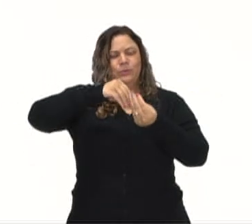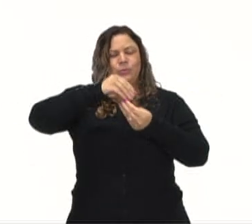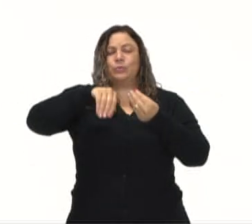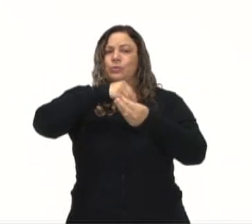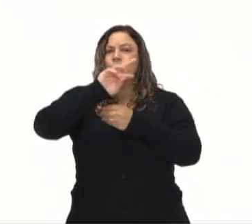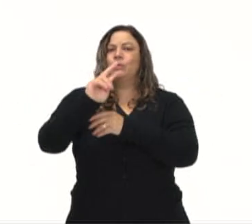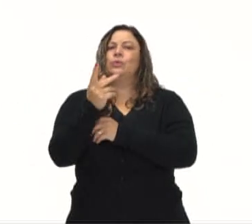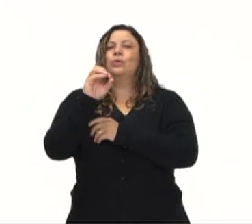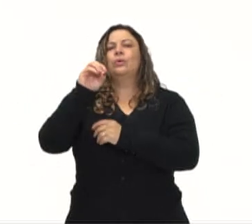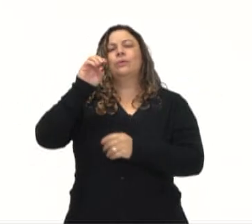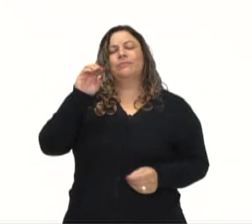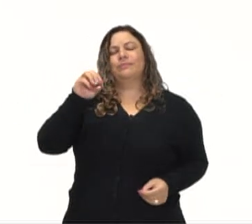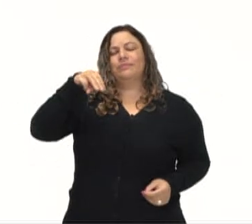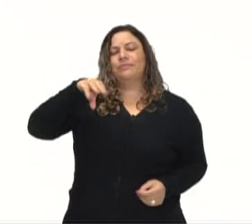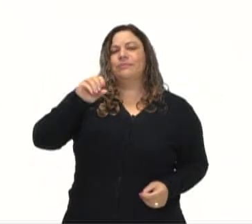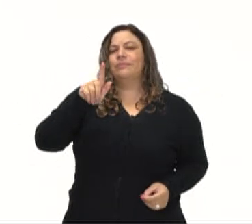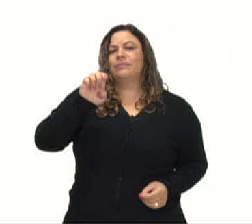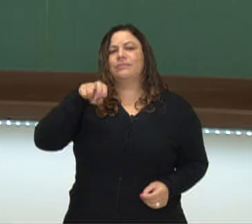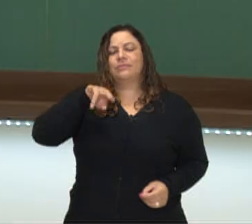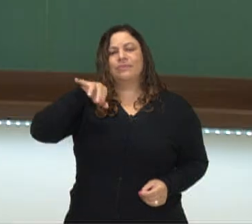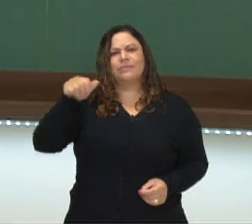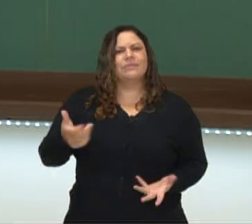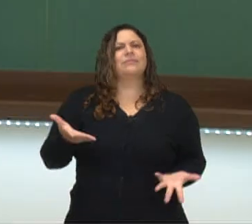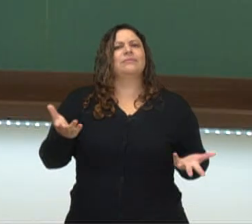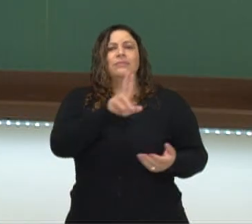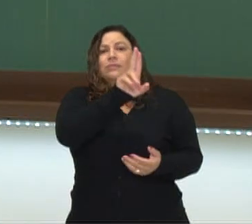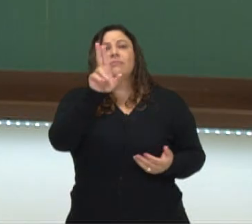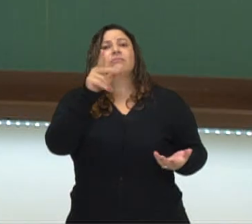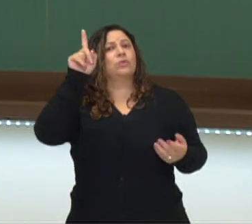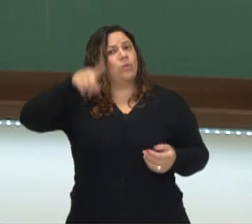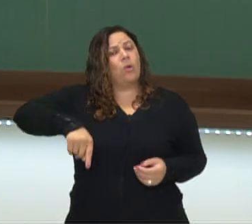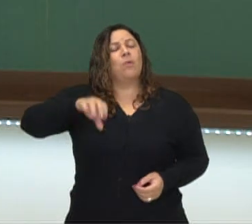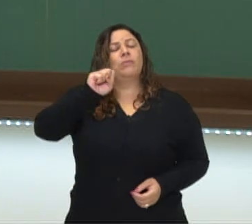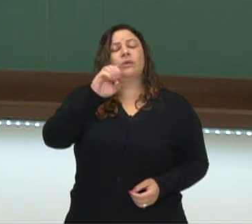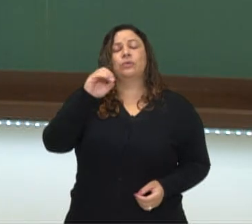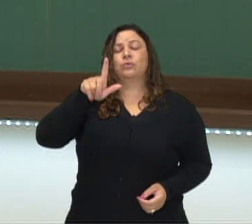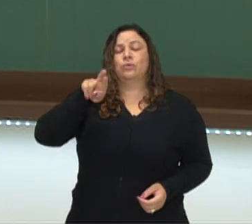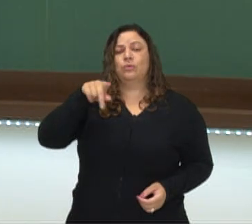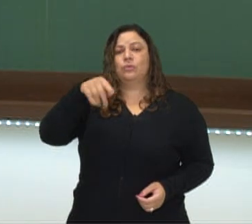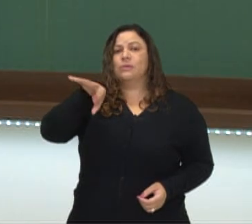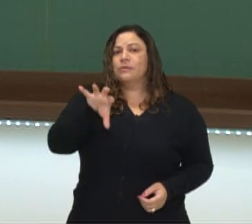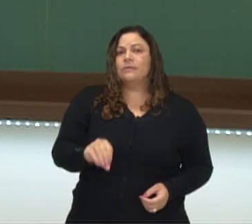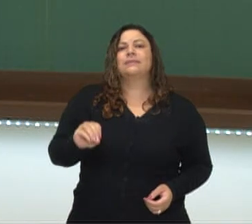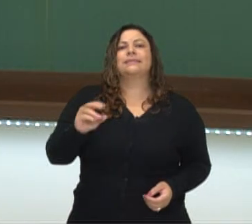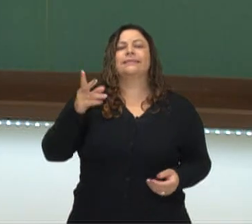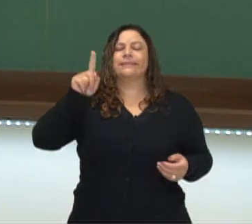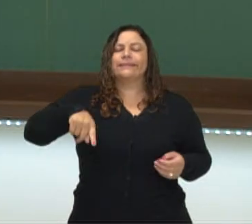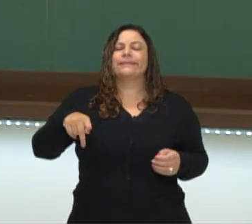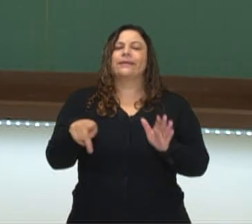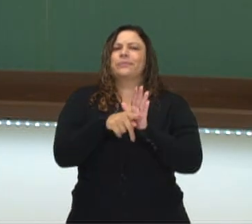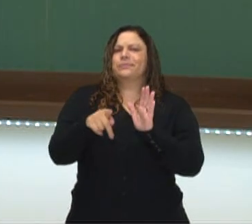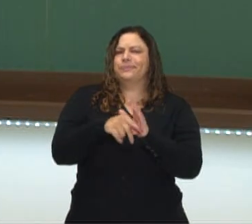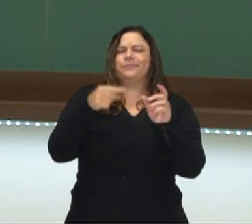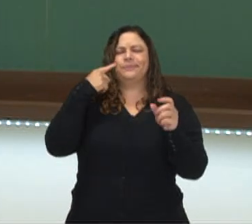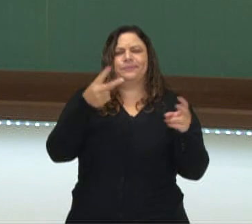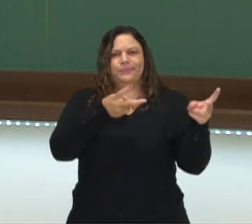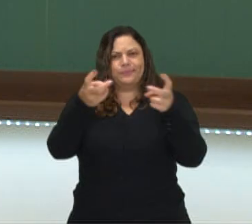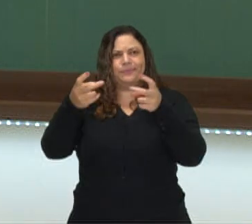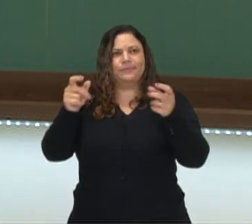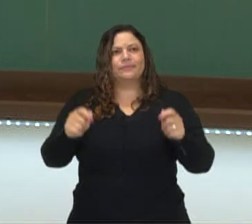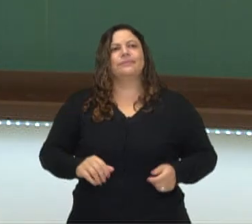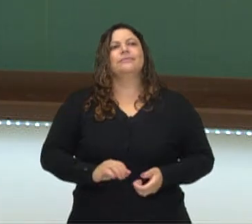C: quais são os quadrinhos que representam as misturas? Você respondeu que é o 3 e o 4? Muito bem, isso mesmo. No